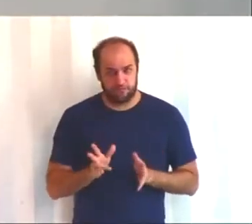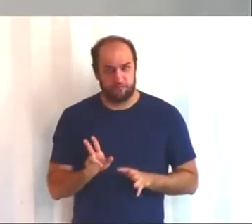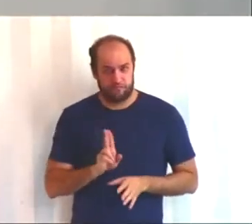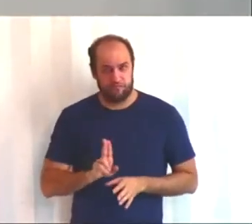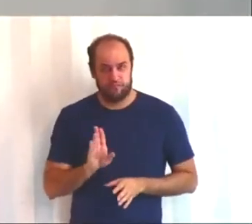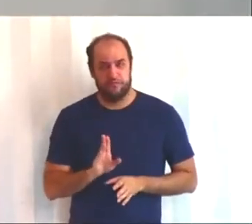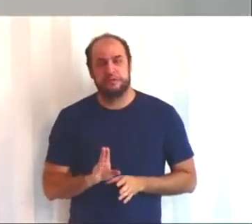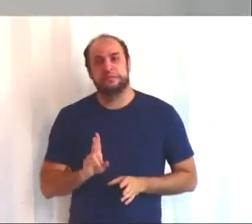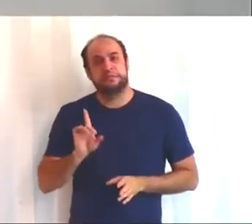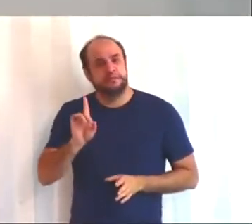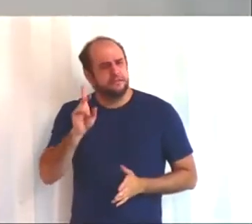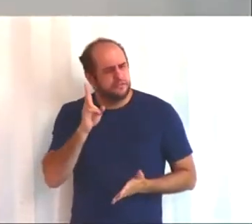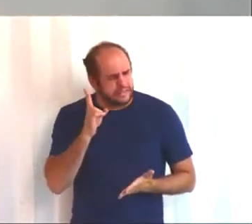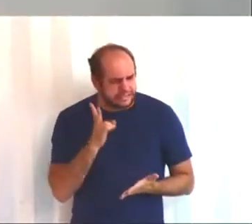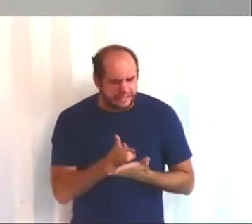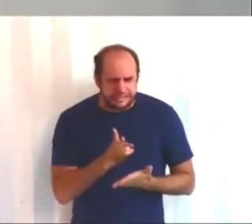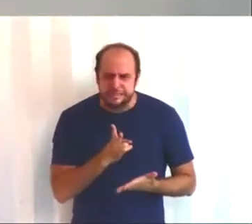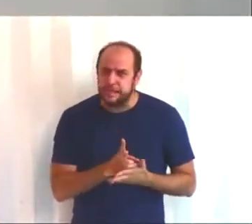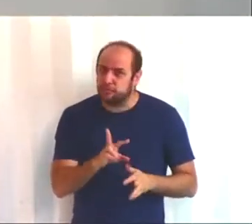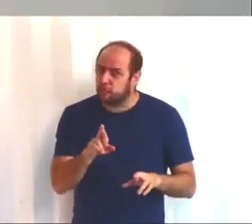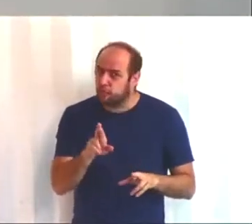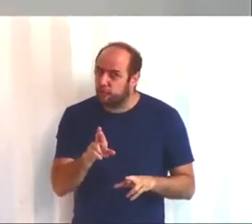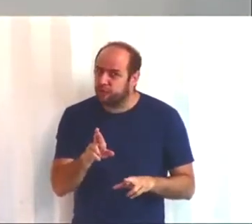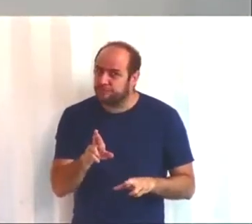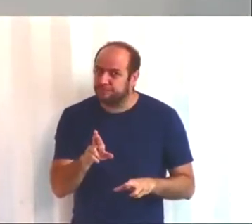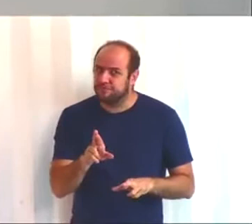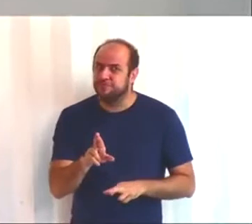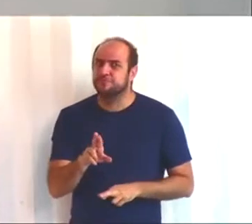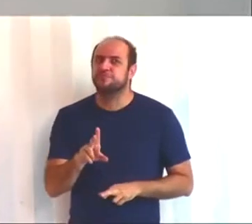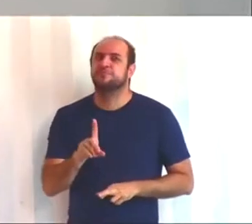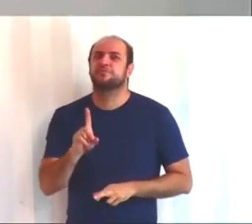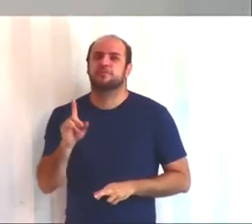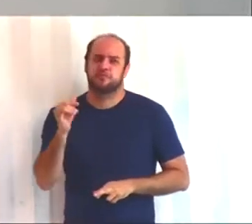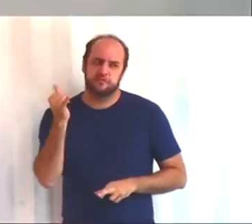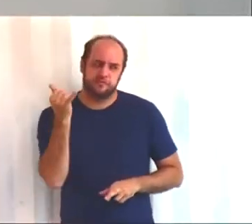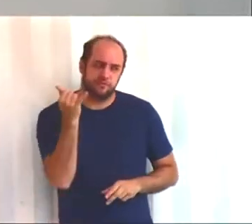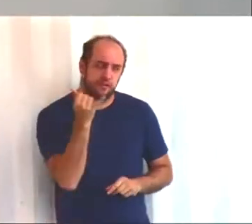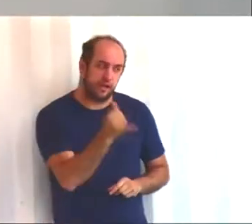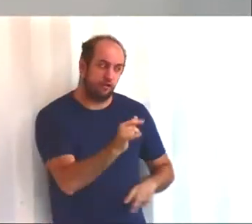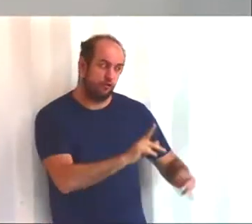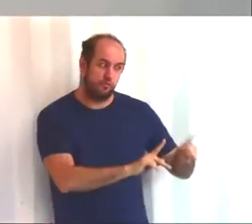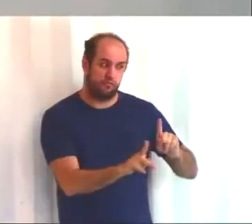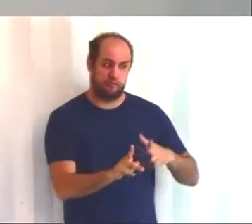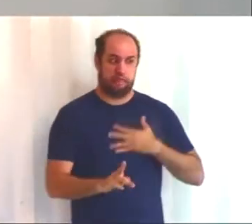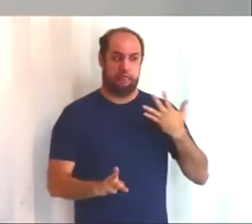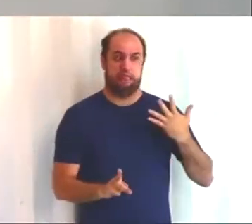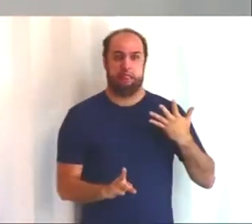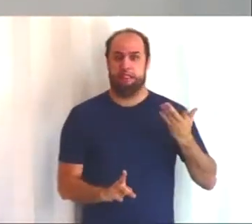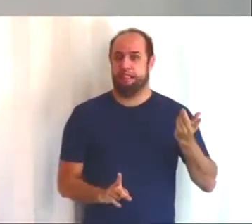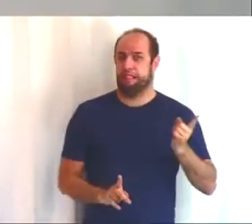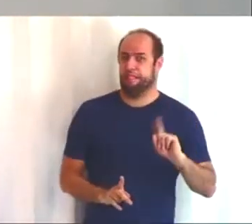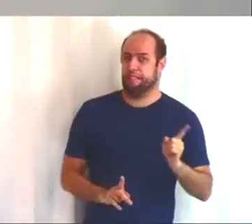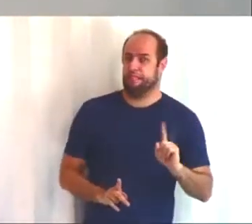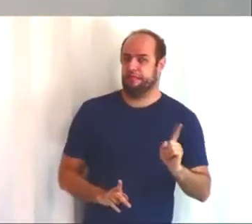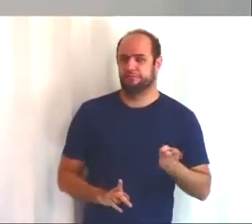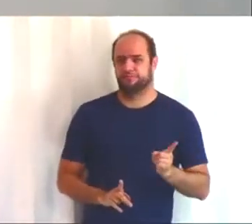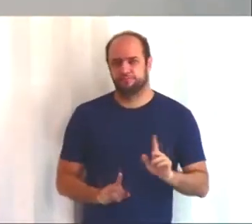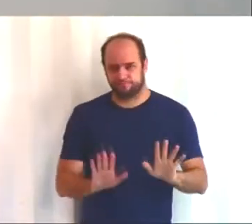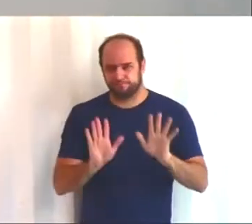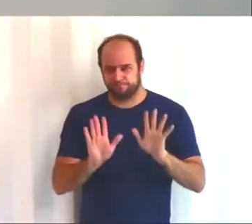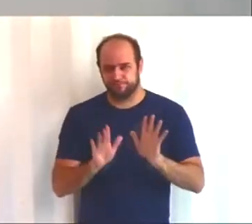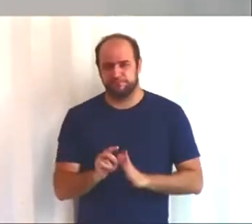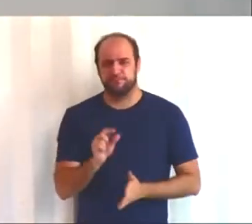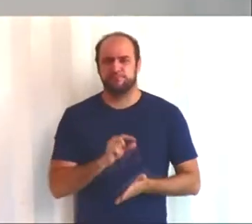aplicação, Deus, como sempre faz, não pega o seu povo de surpresa. Veja